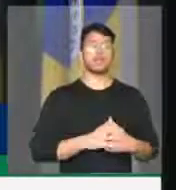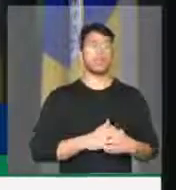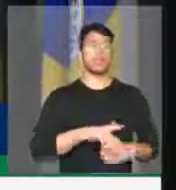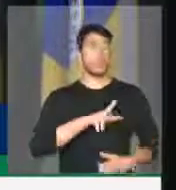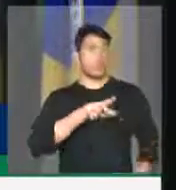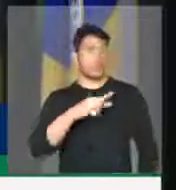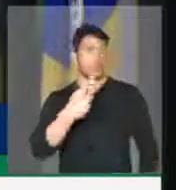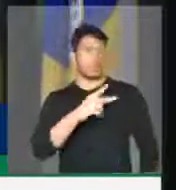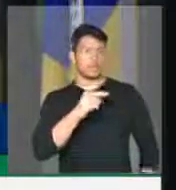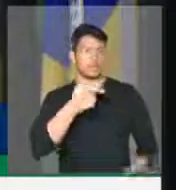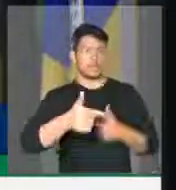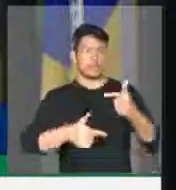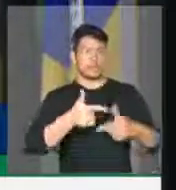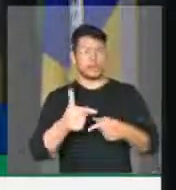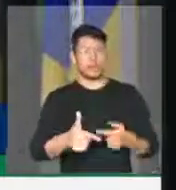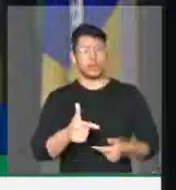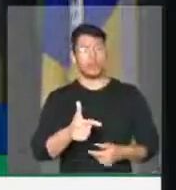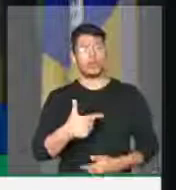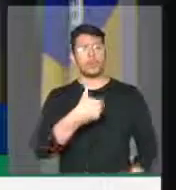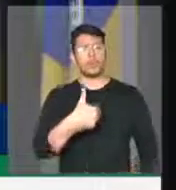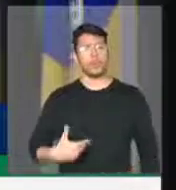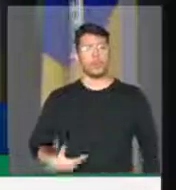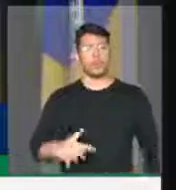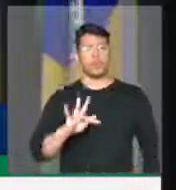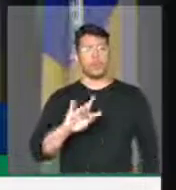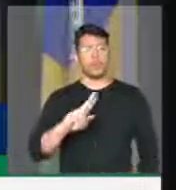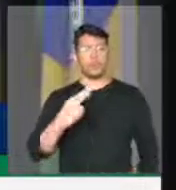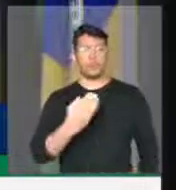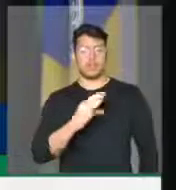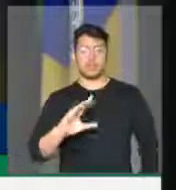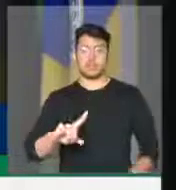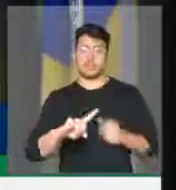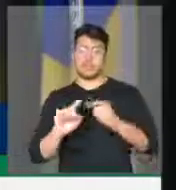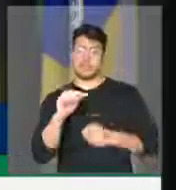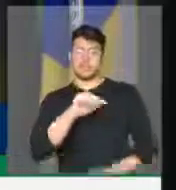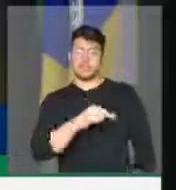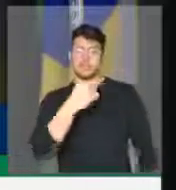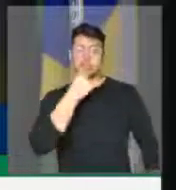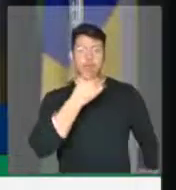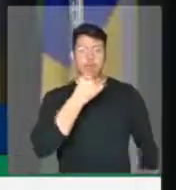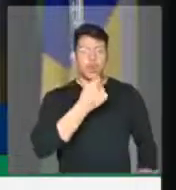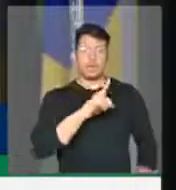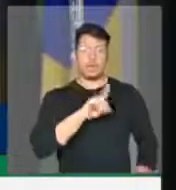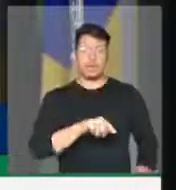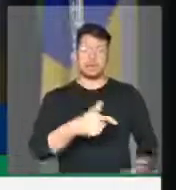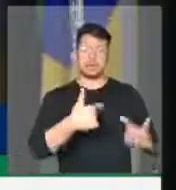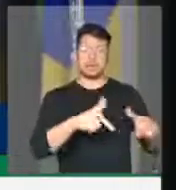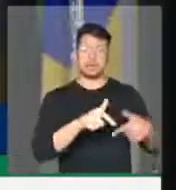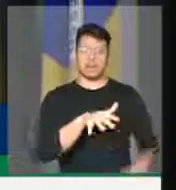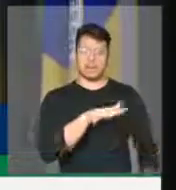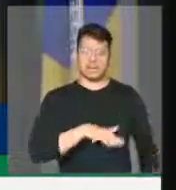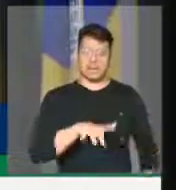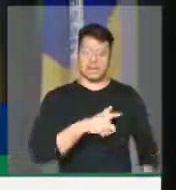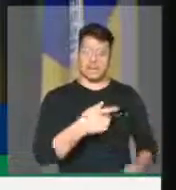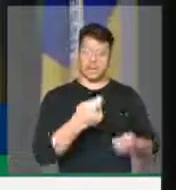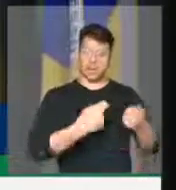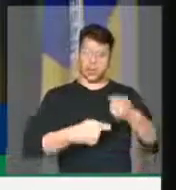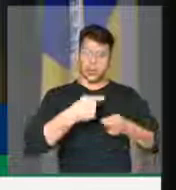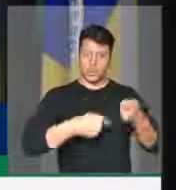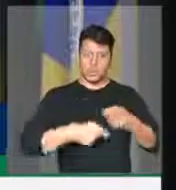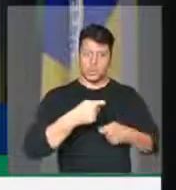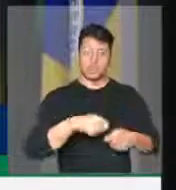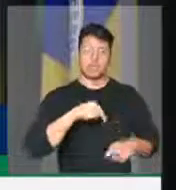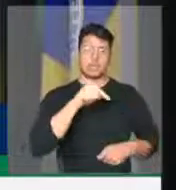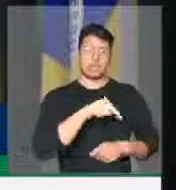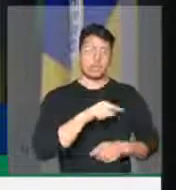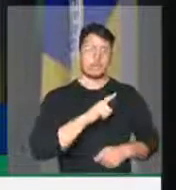presidente Fernando Cardoso, os economistas muito ligados ao então presidente Fernando Cardoso, o seu irmão,